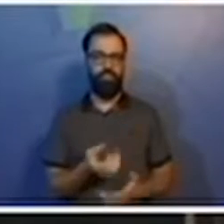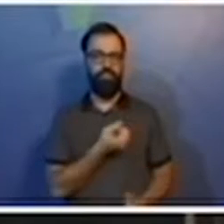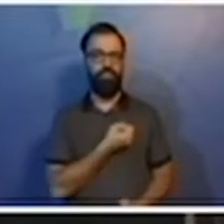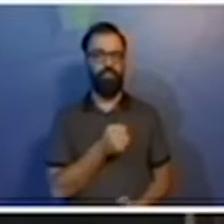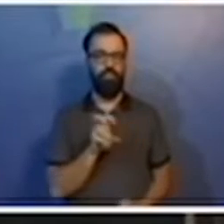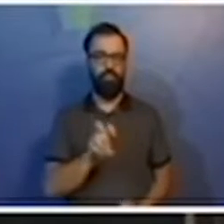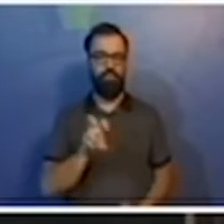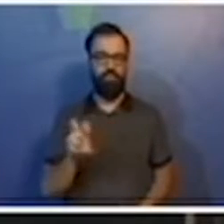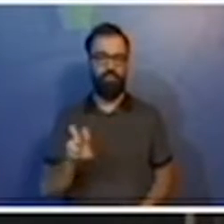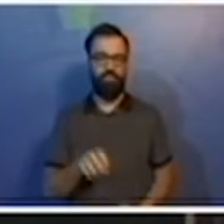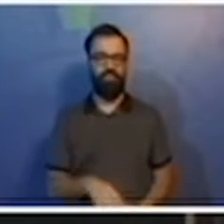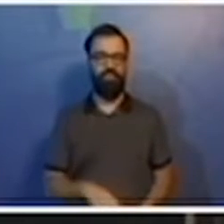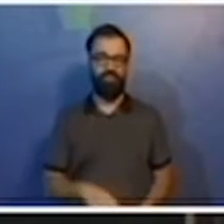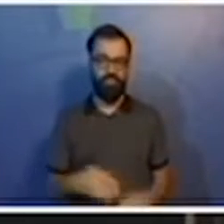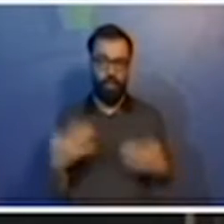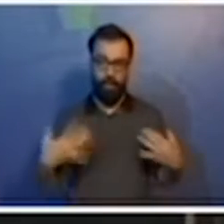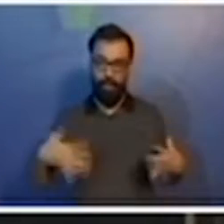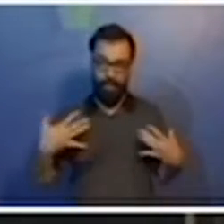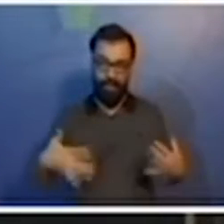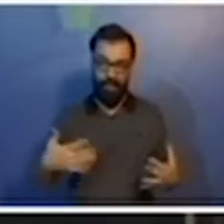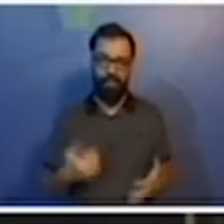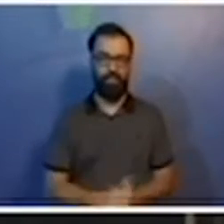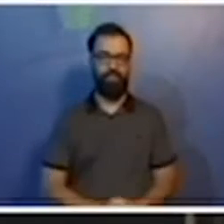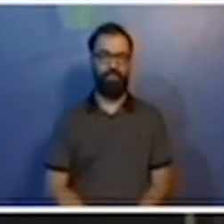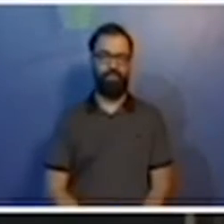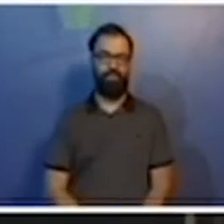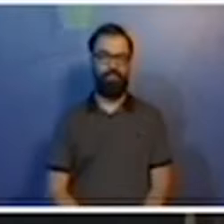55. Eita, mais um pouquinho a gente chega em 100, hein?